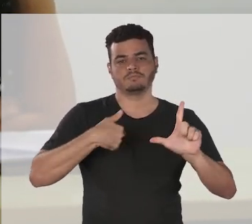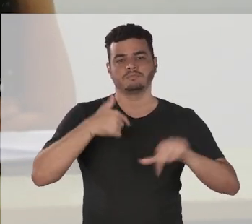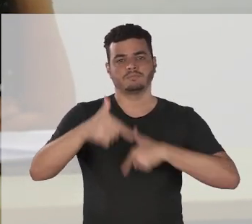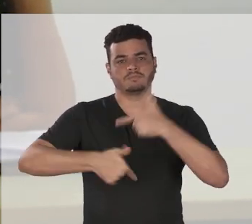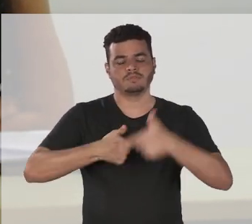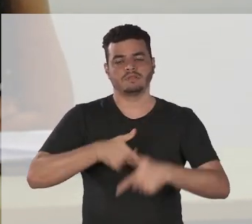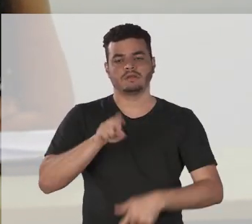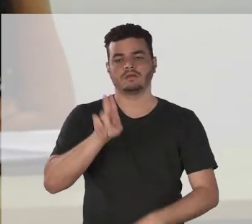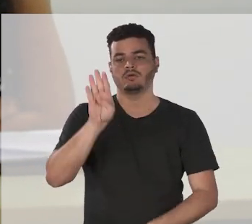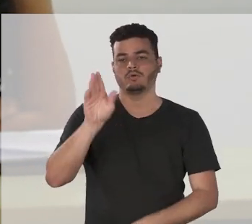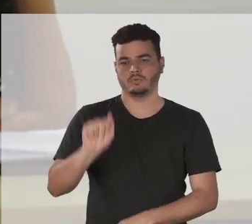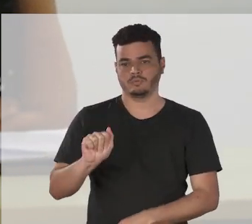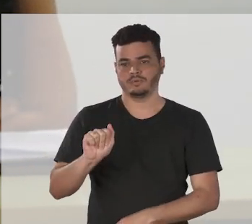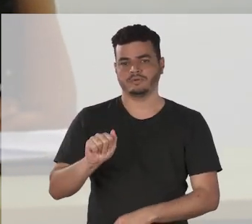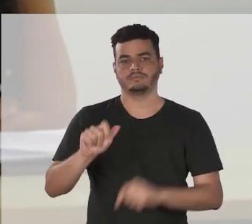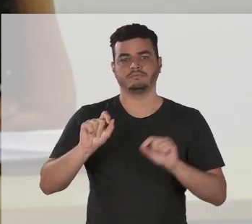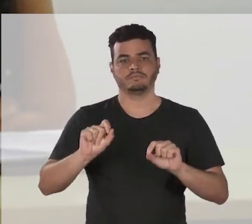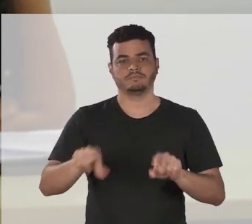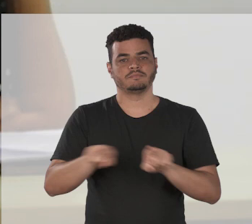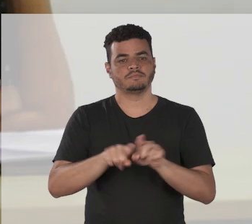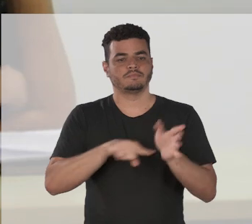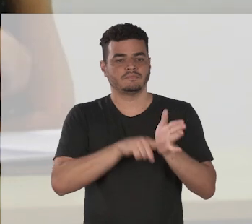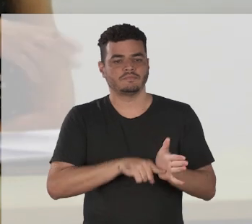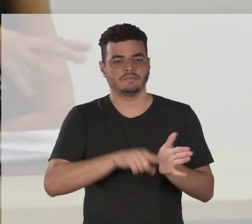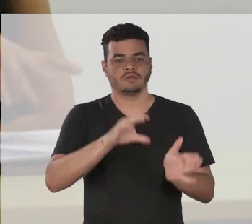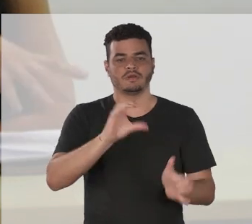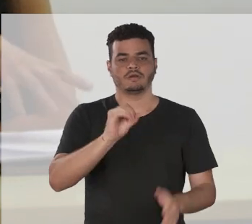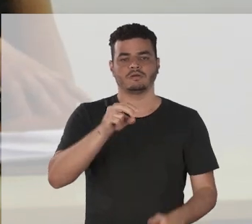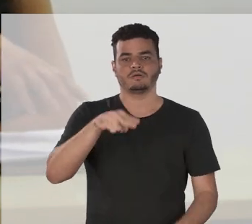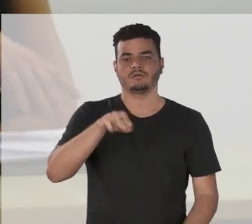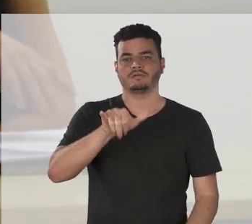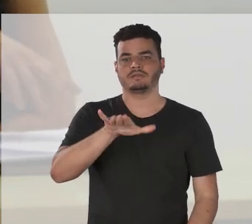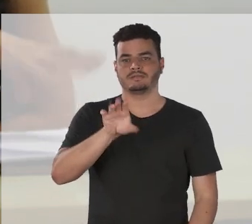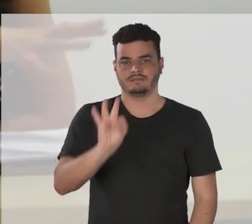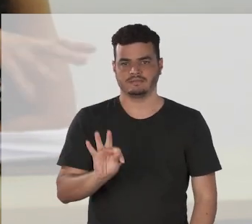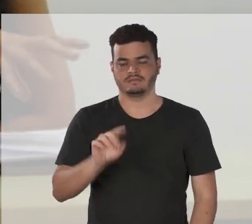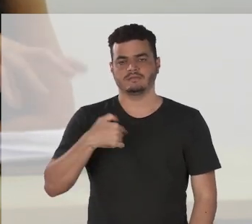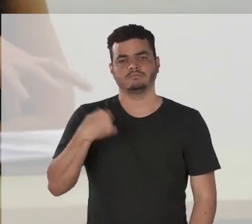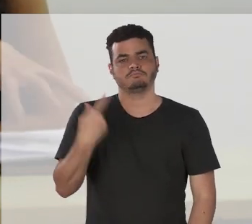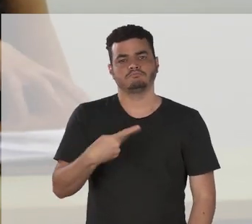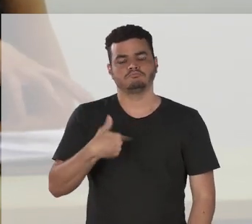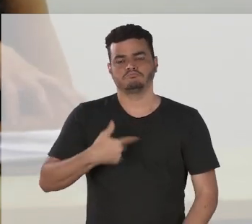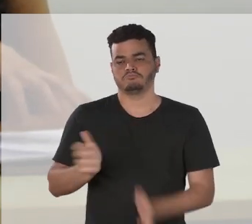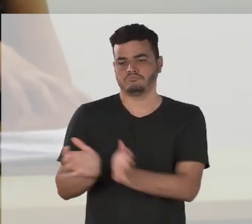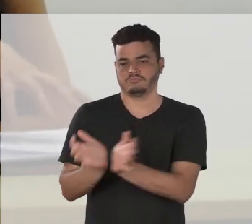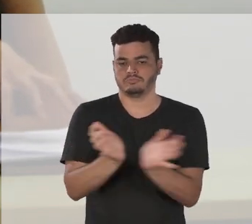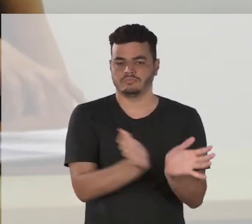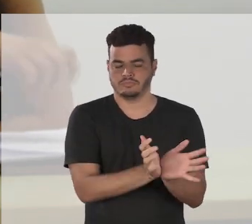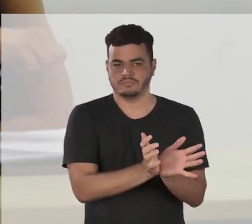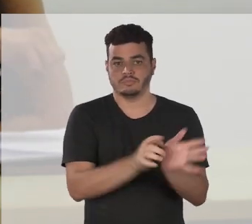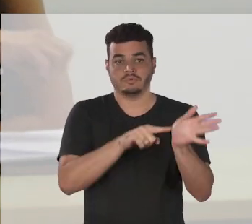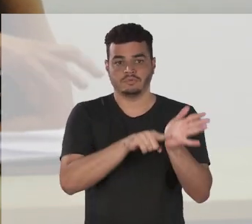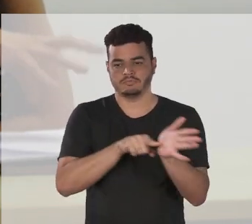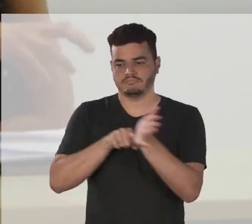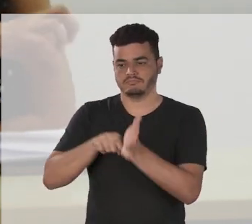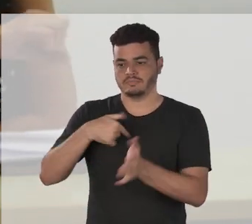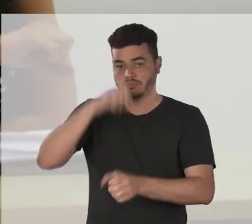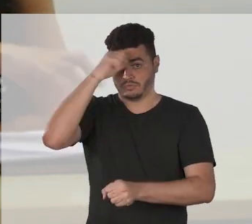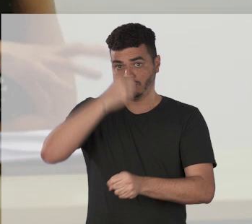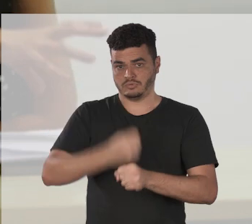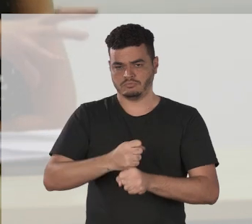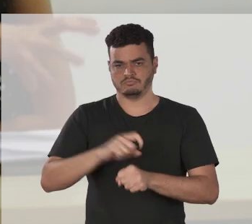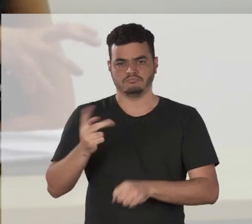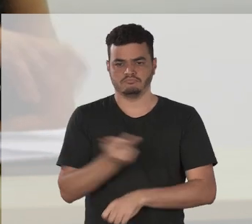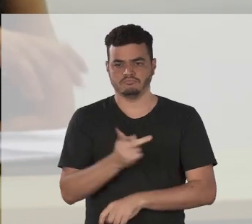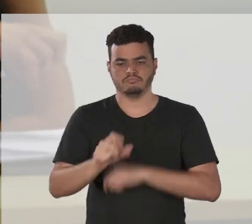na UBA e sou pesquisadora de condição. Estou no cargo de 2 grupos de investigação